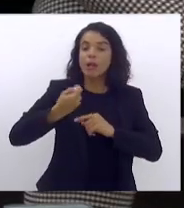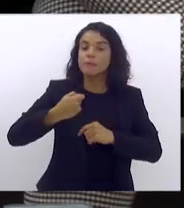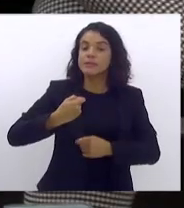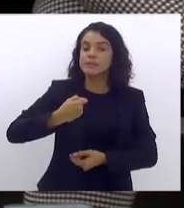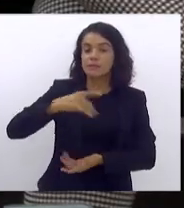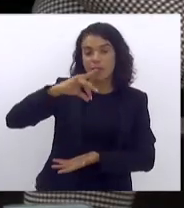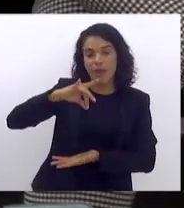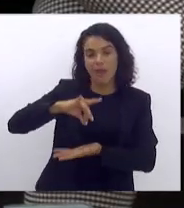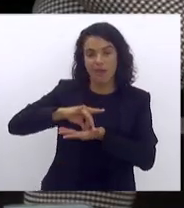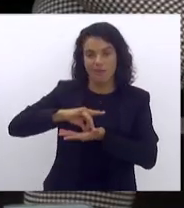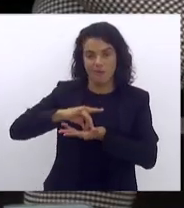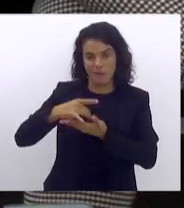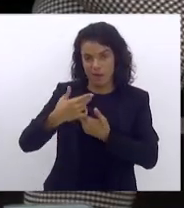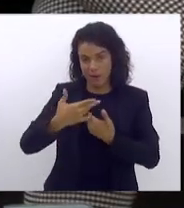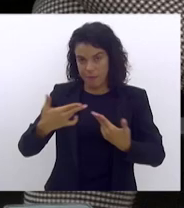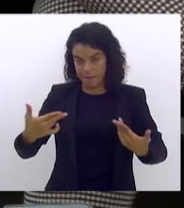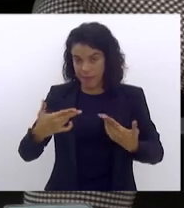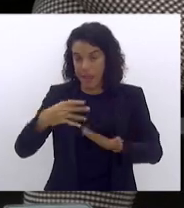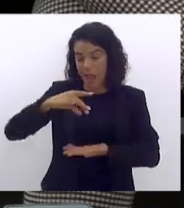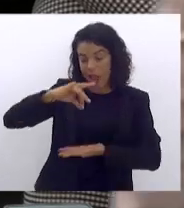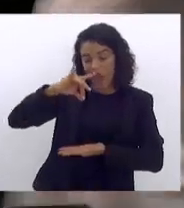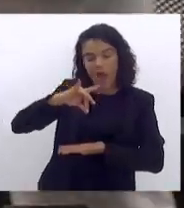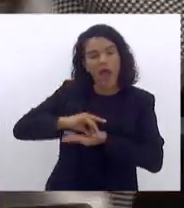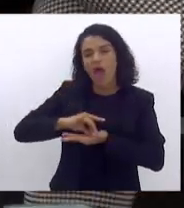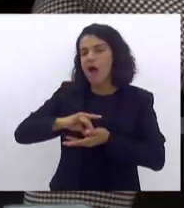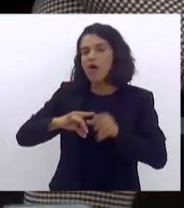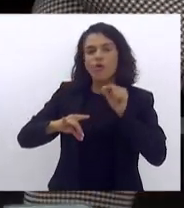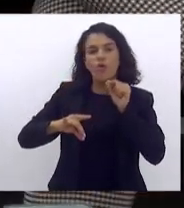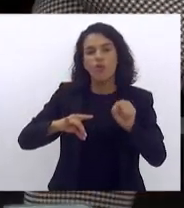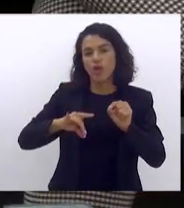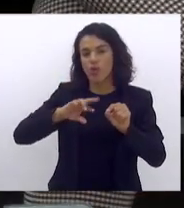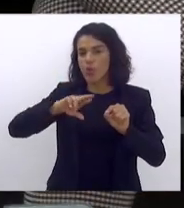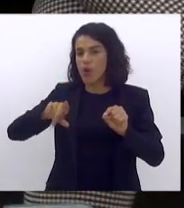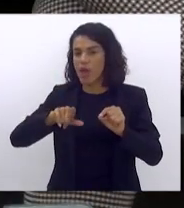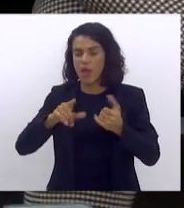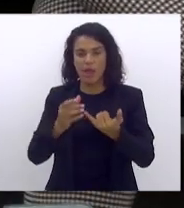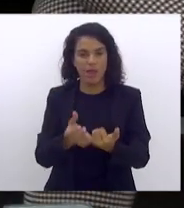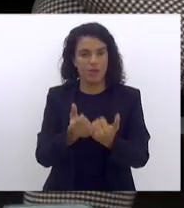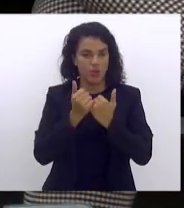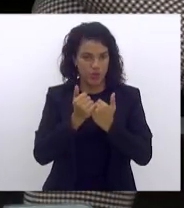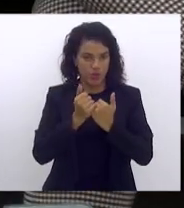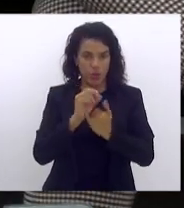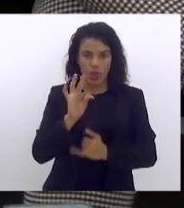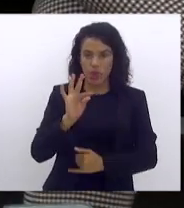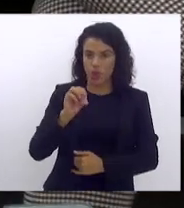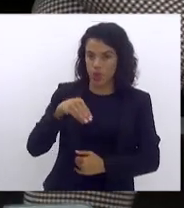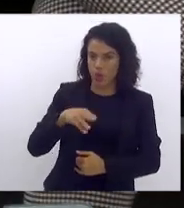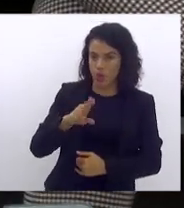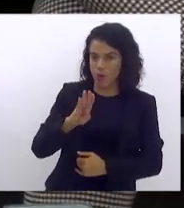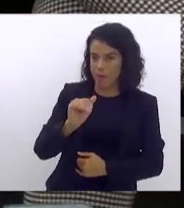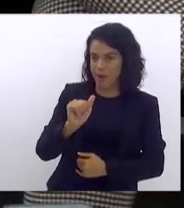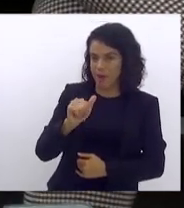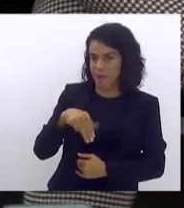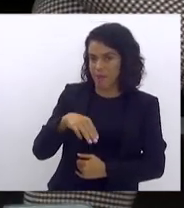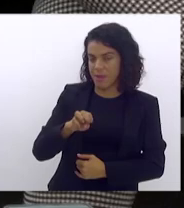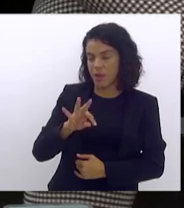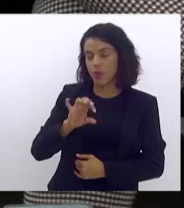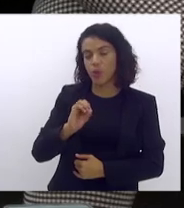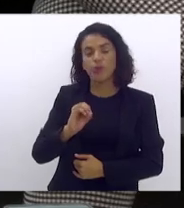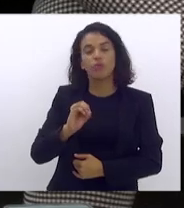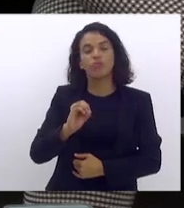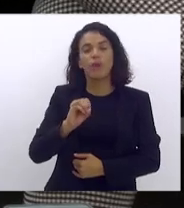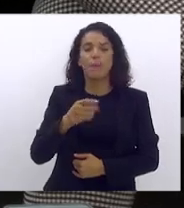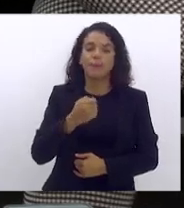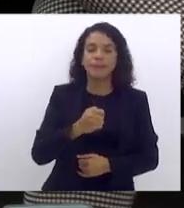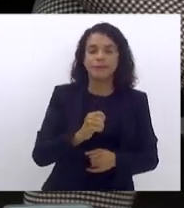afirmar algo. E nesse caso, a afirmativa não é pelo tombamento. Tombamento, nós teríamos que ter um outro processo, teria que